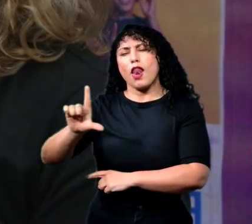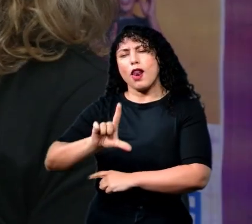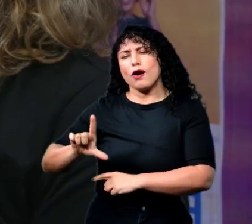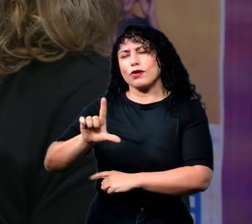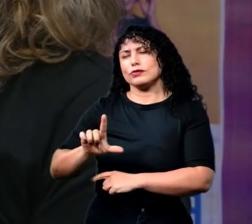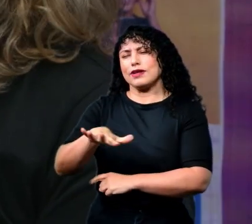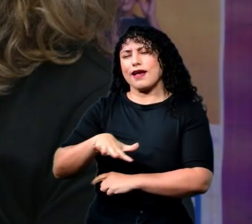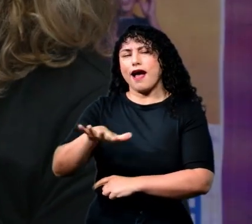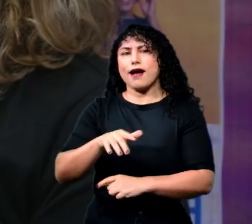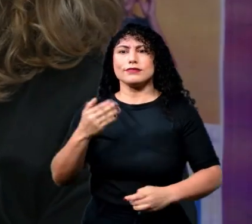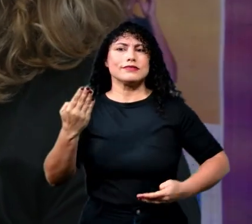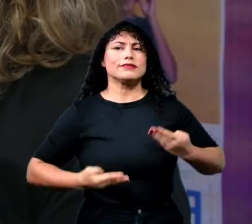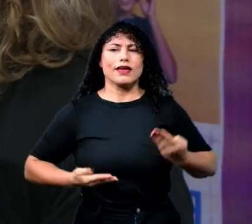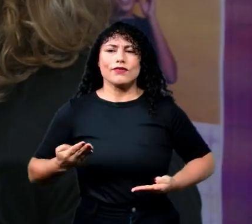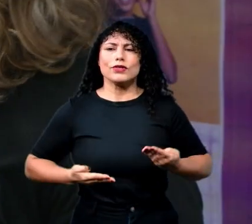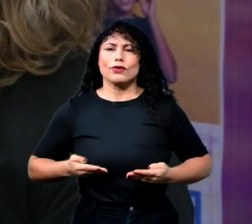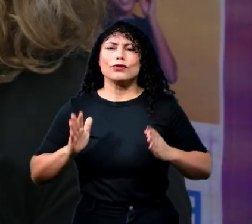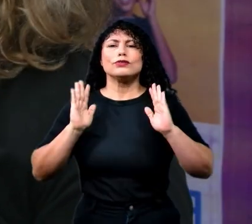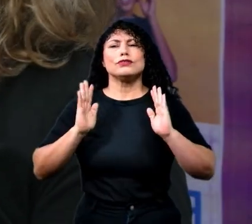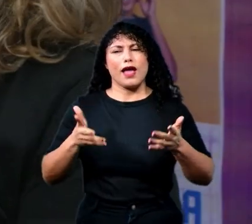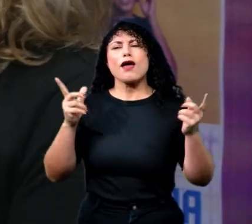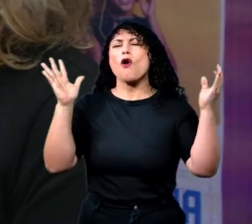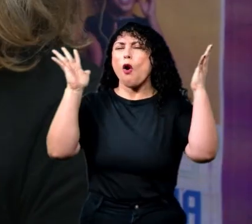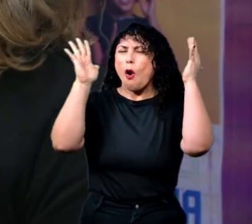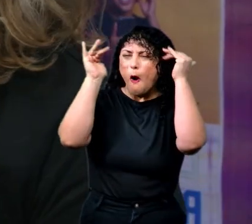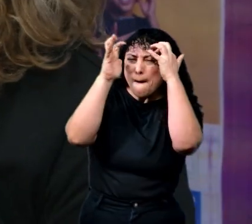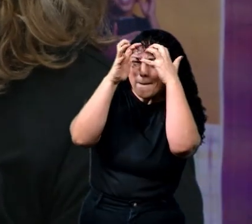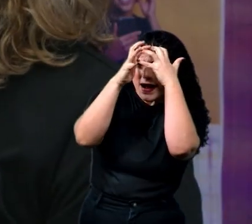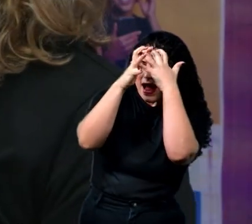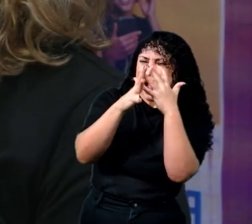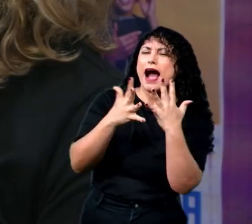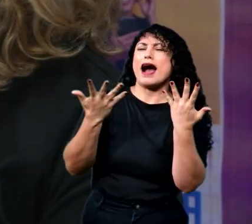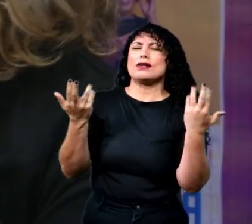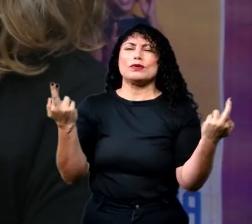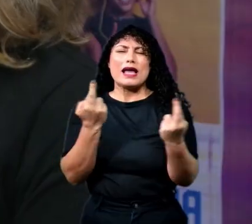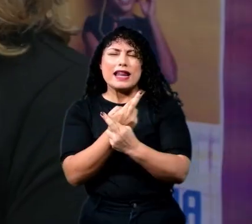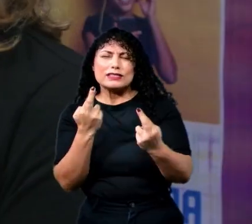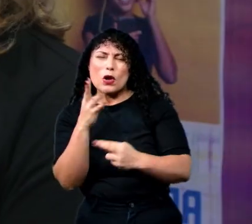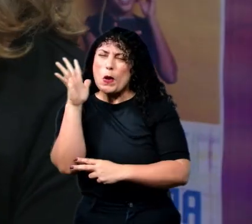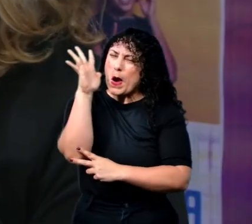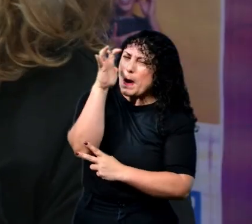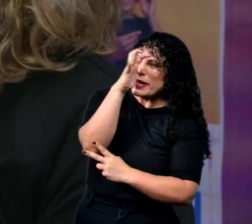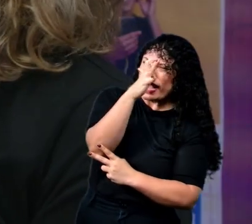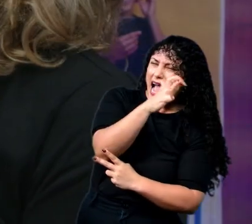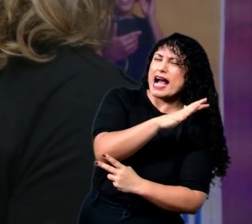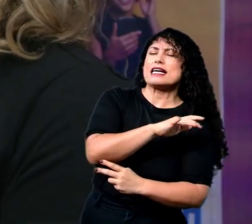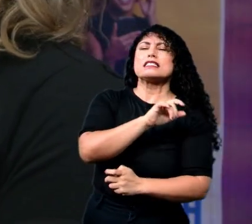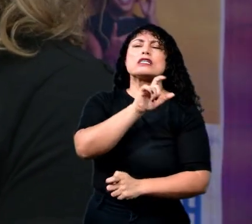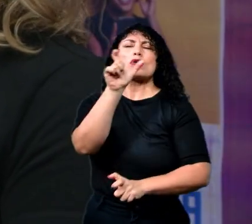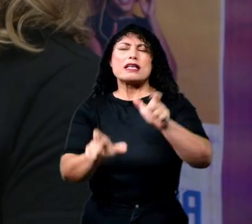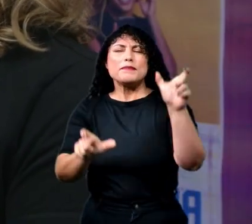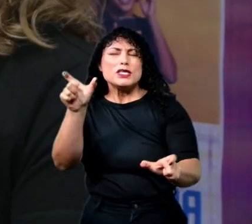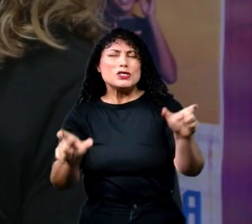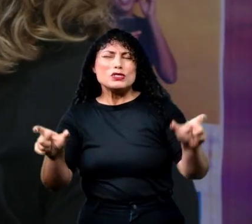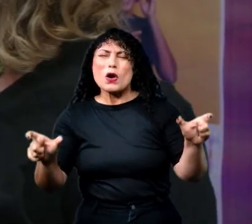casos de servidores que eles já são mais complicados, eles sempre vêm com relações mais complicadas com várias pessoas, né,